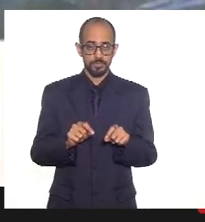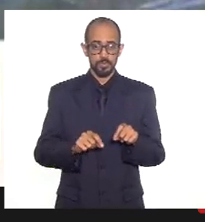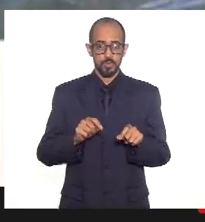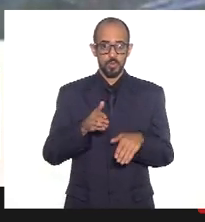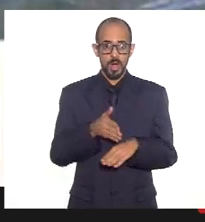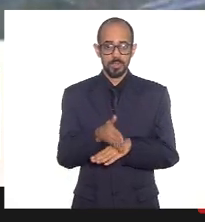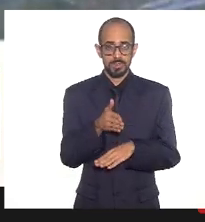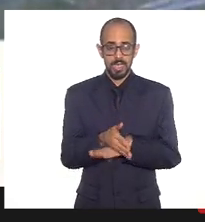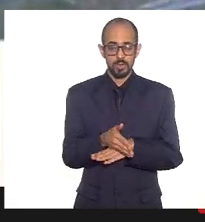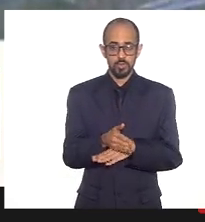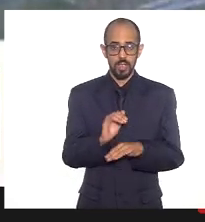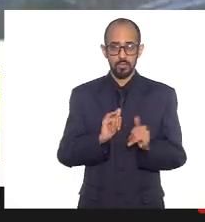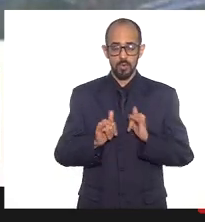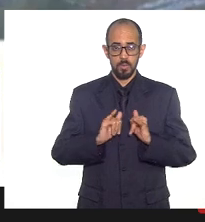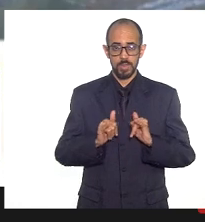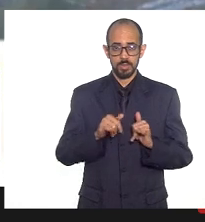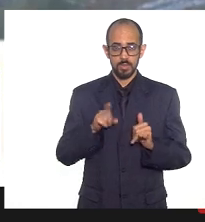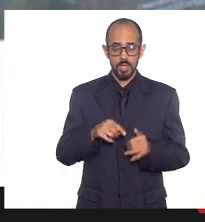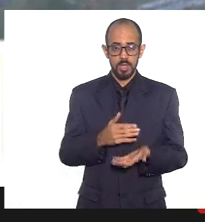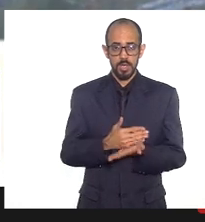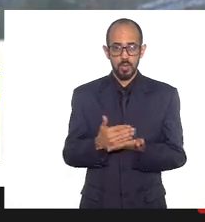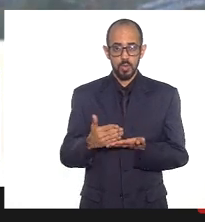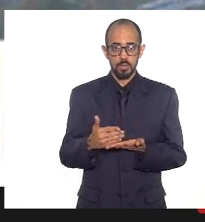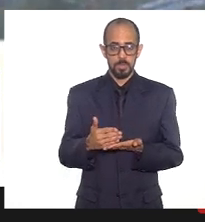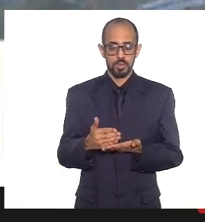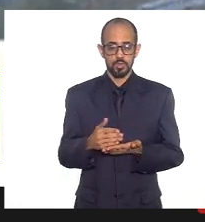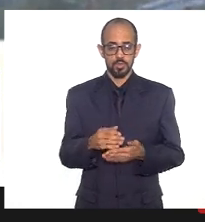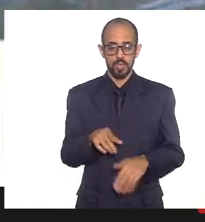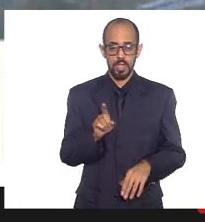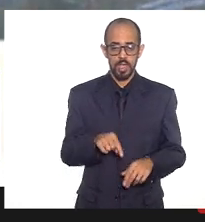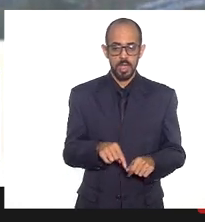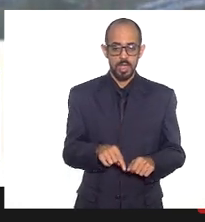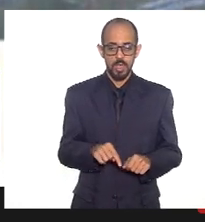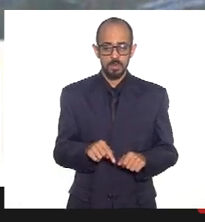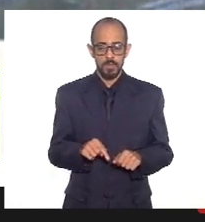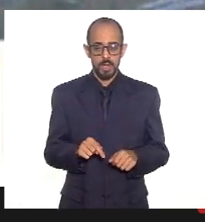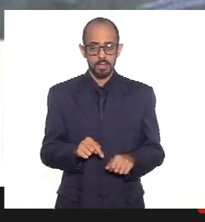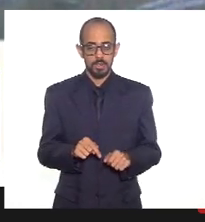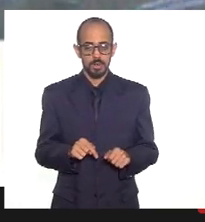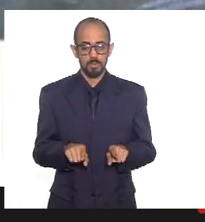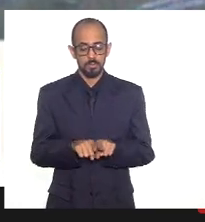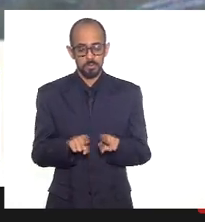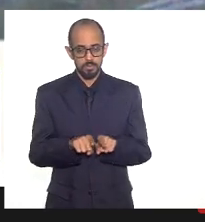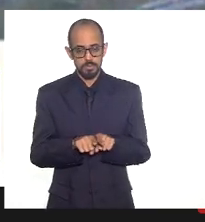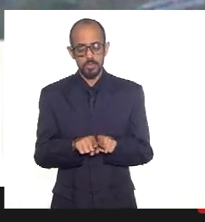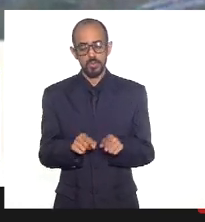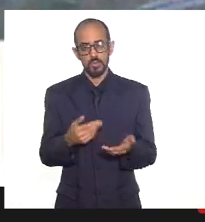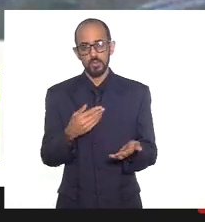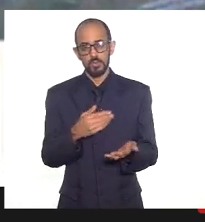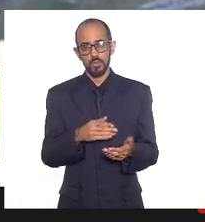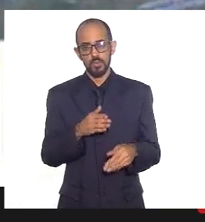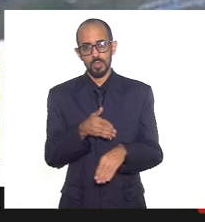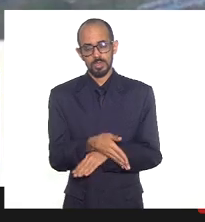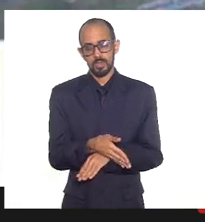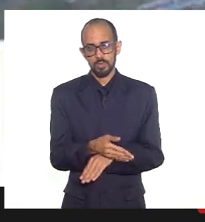informação ele é princípio para outros direitos, para acesso a outros direitos. E a violação desse primeiro direito faz com